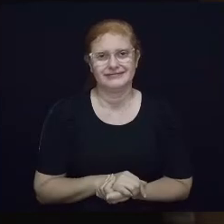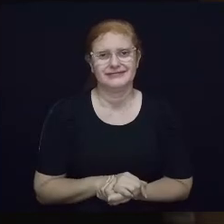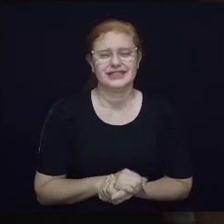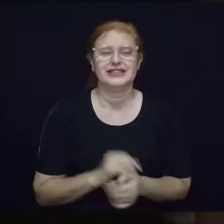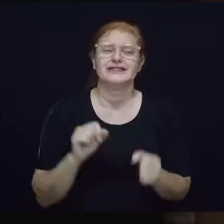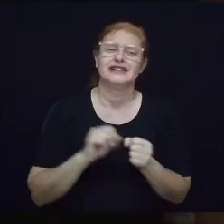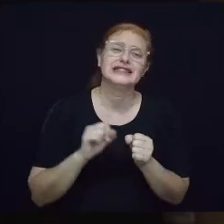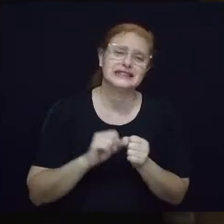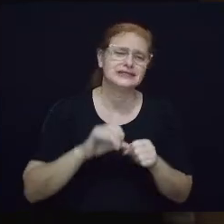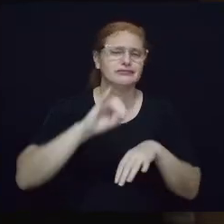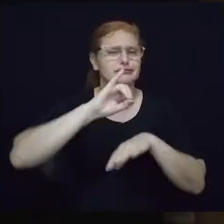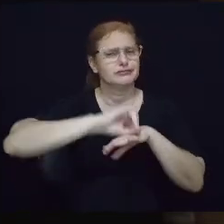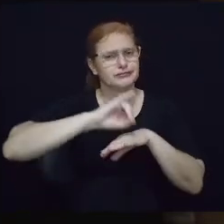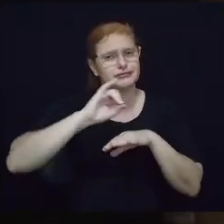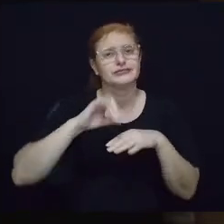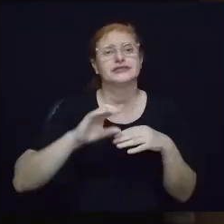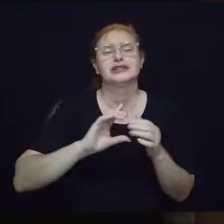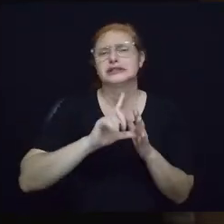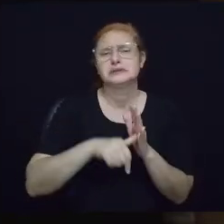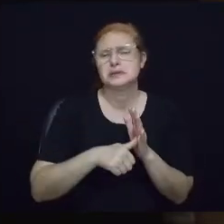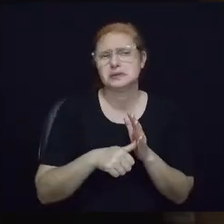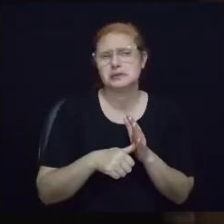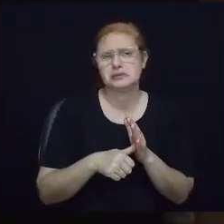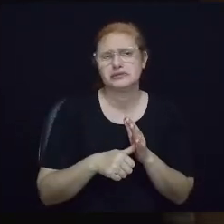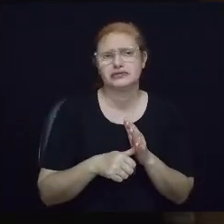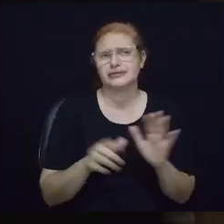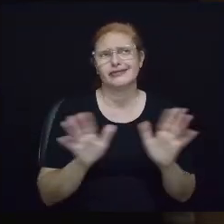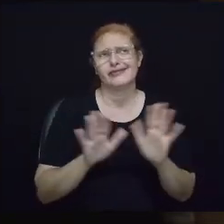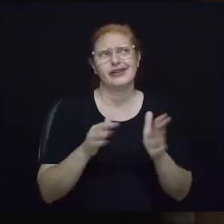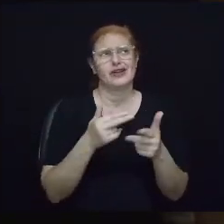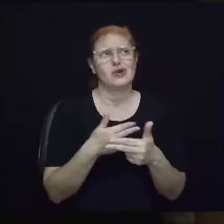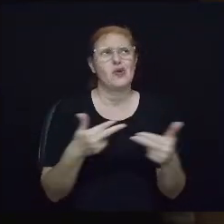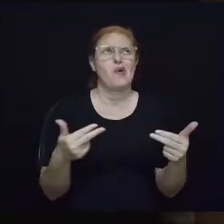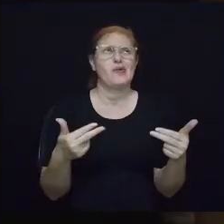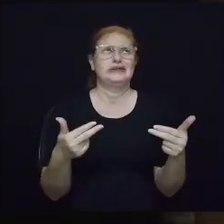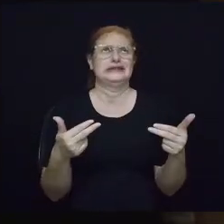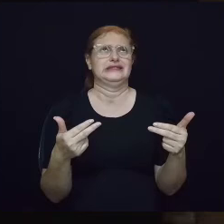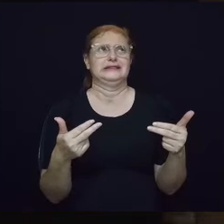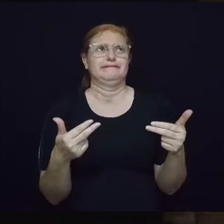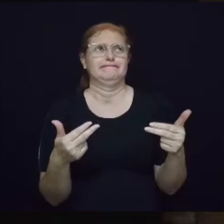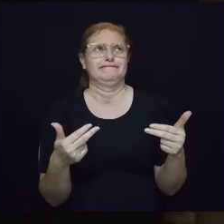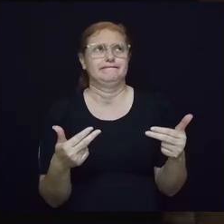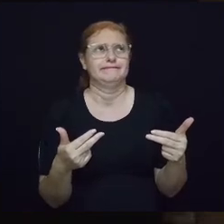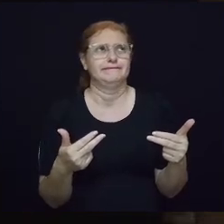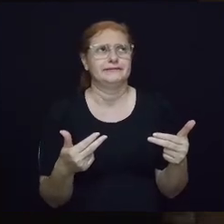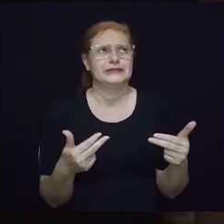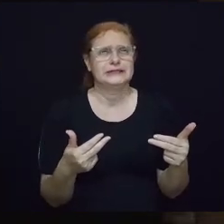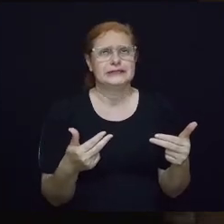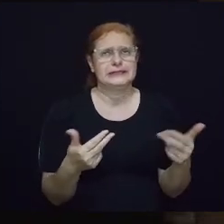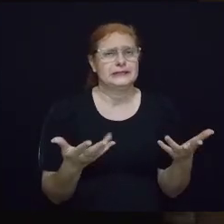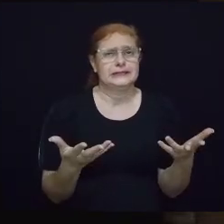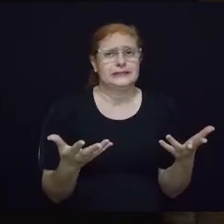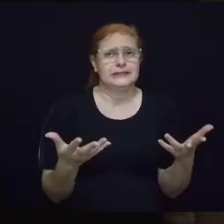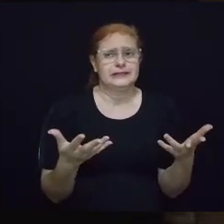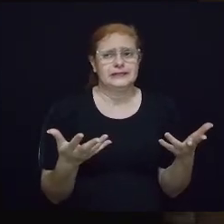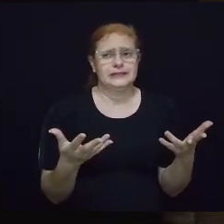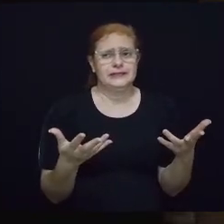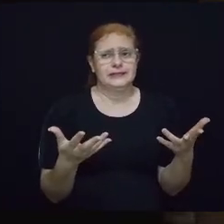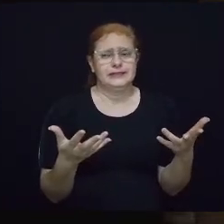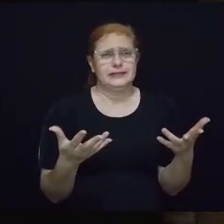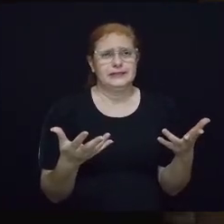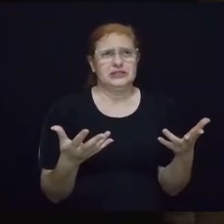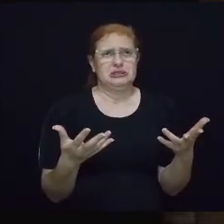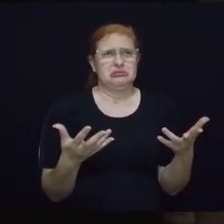em fazer a peça, sabe? Depois não é uma coisa que me toma